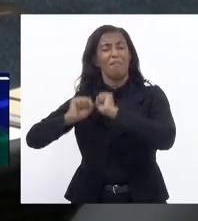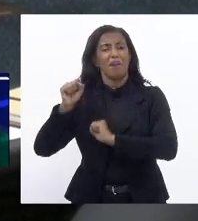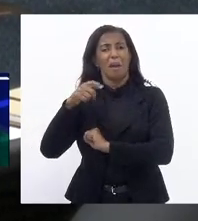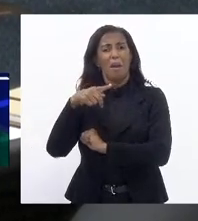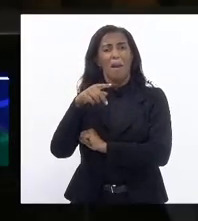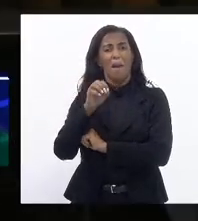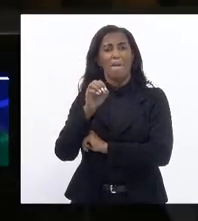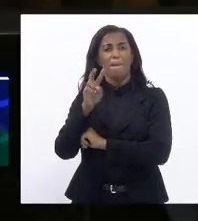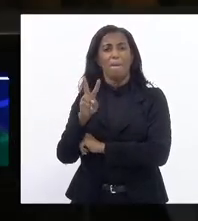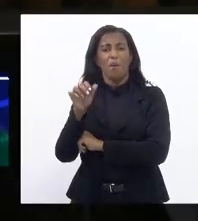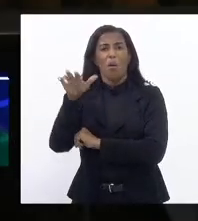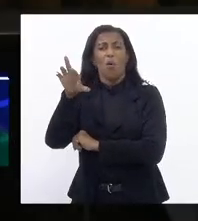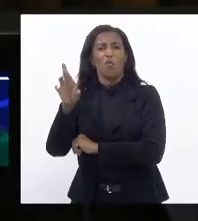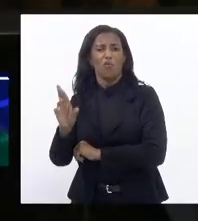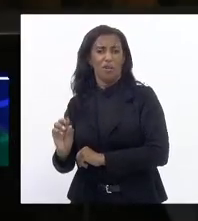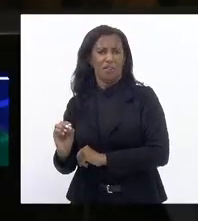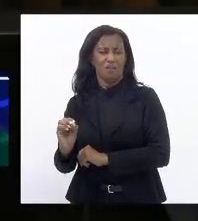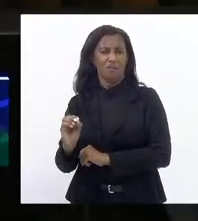inaugurada por orientação